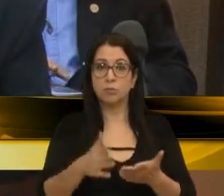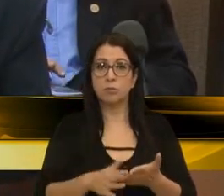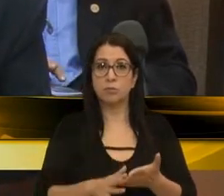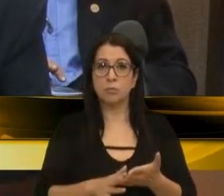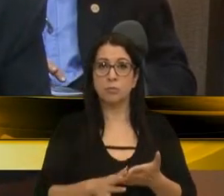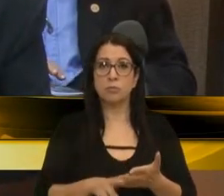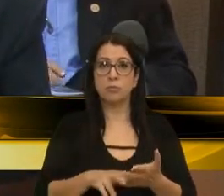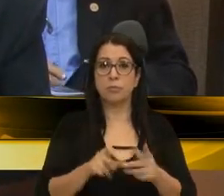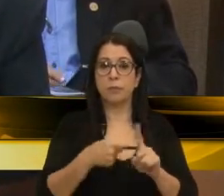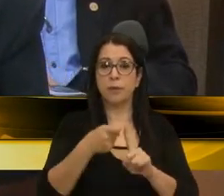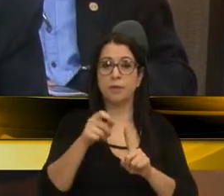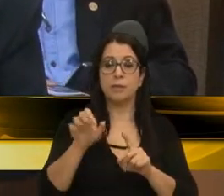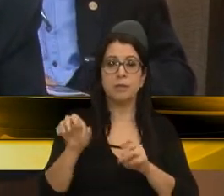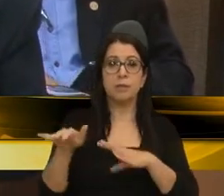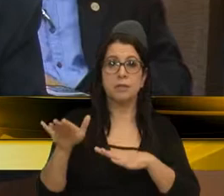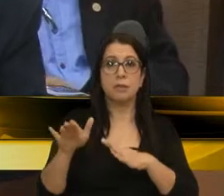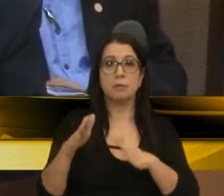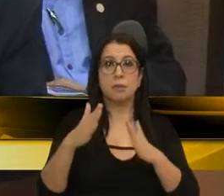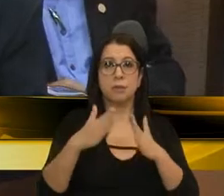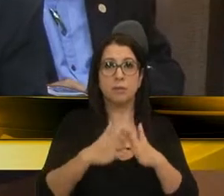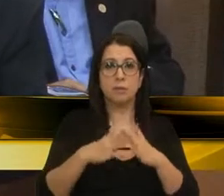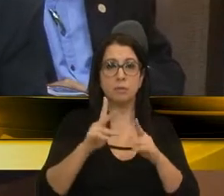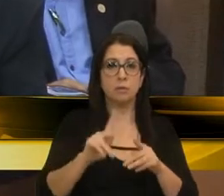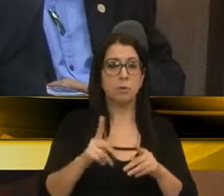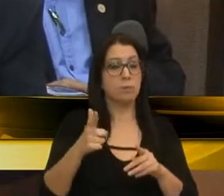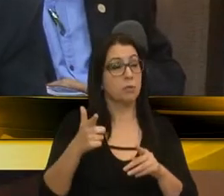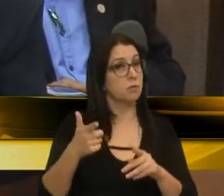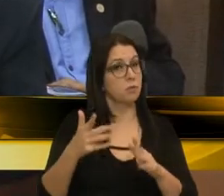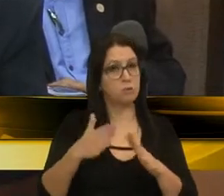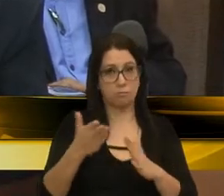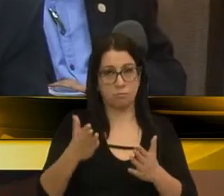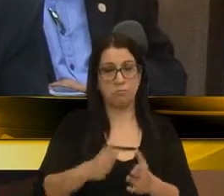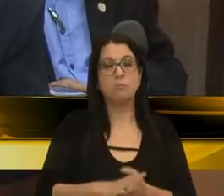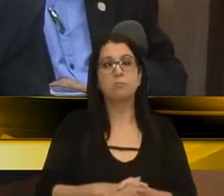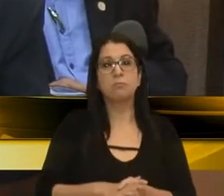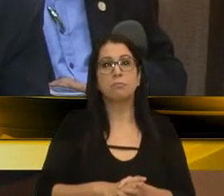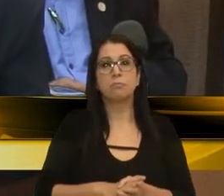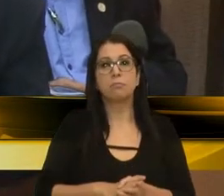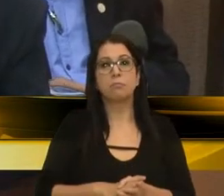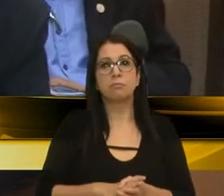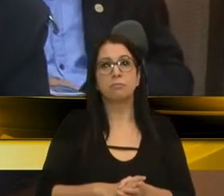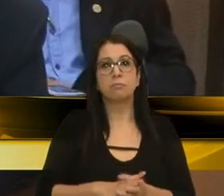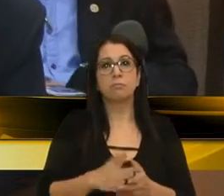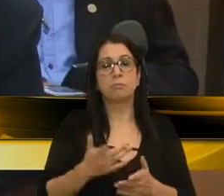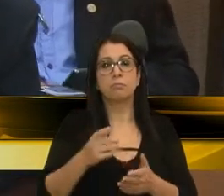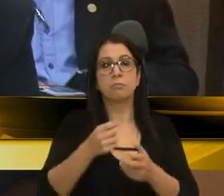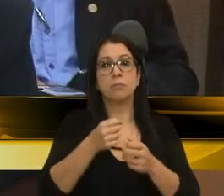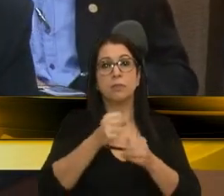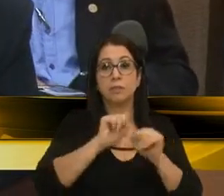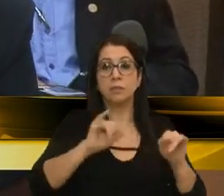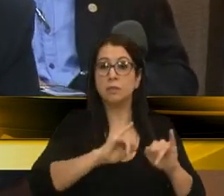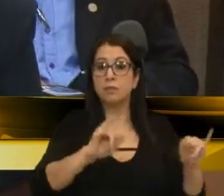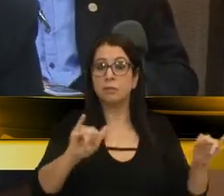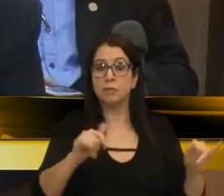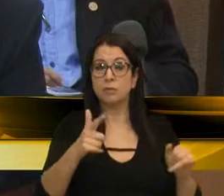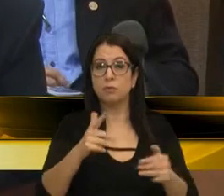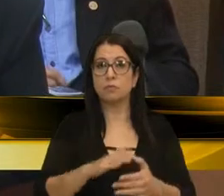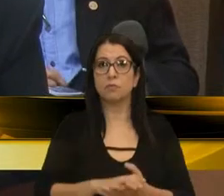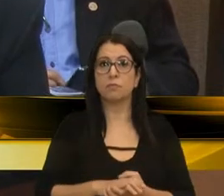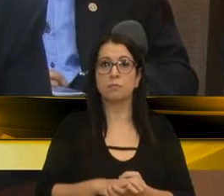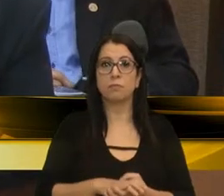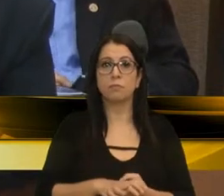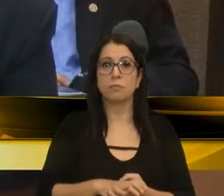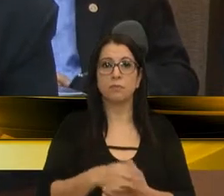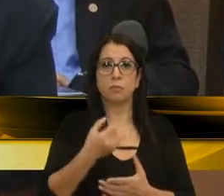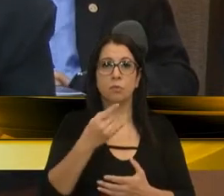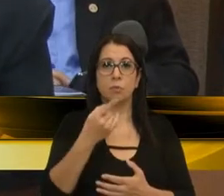ou setembro, a moradia das pessoas que não tem casa. Não tem, a secretaria informou os moradores que não tem. Essas